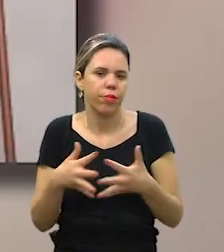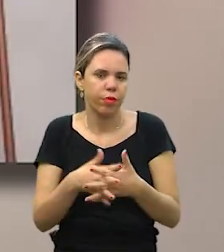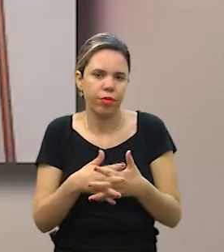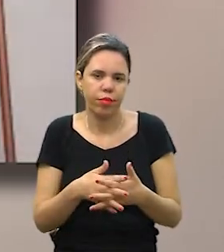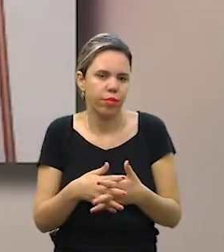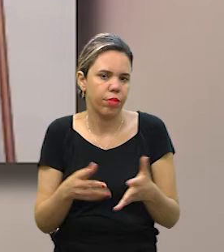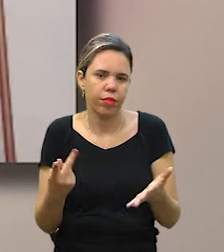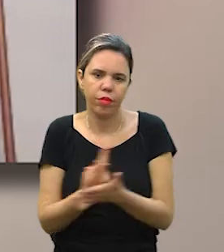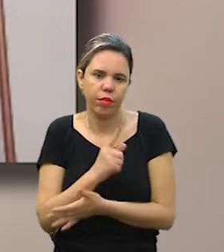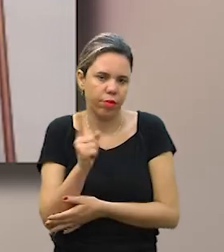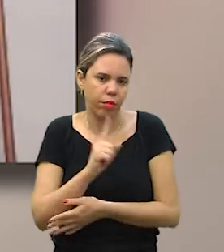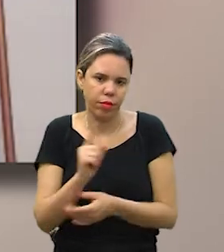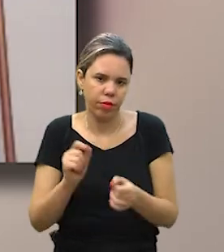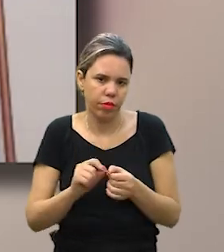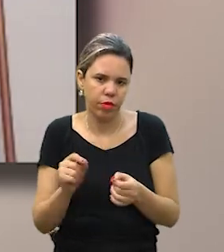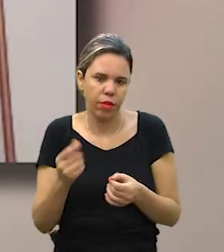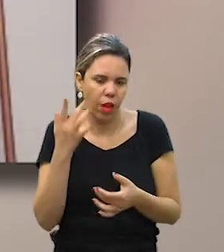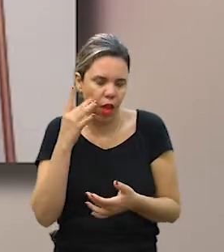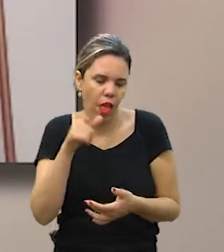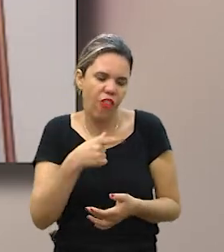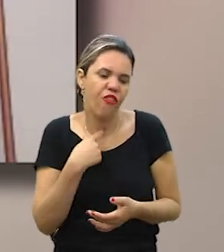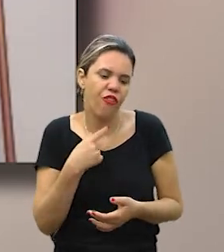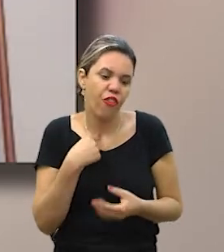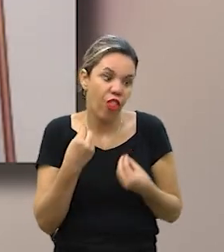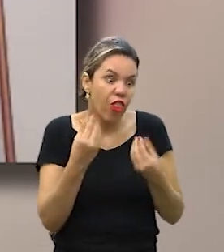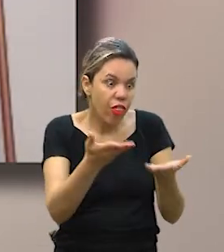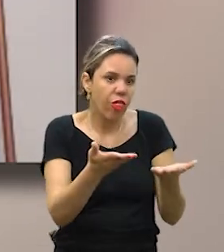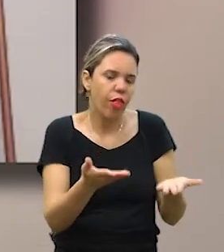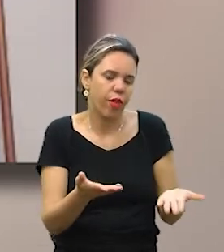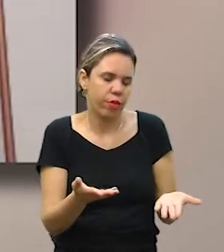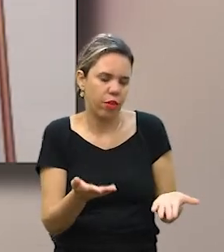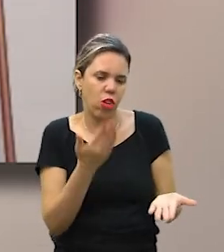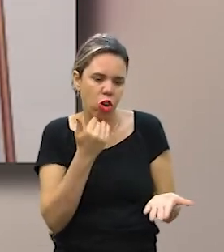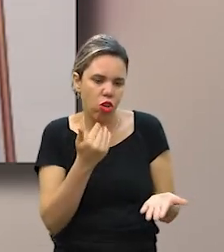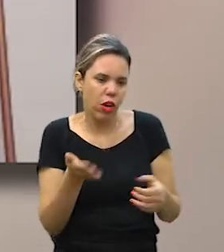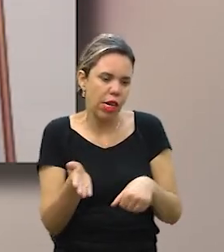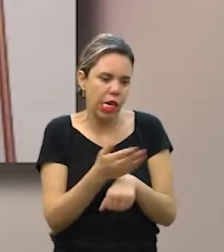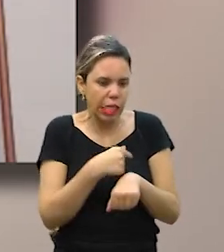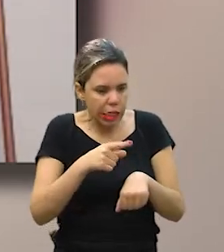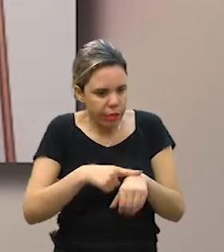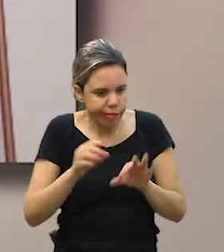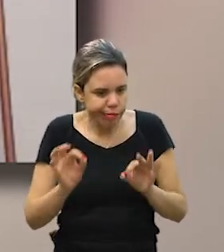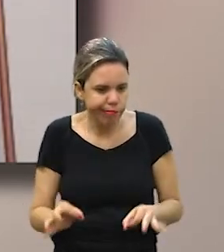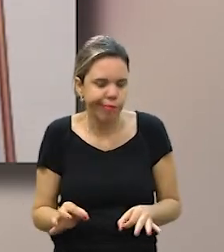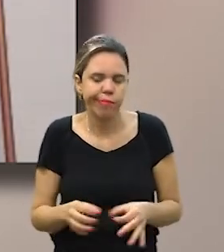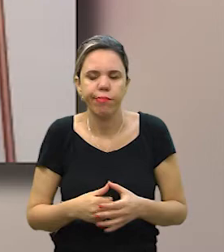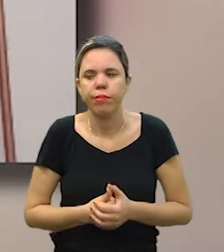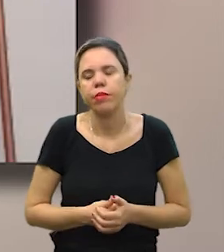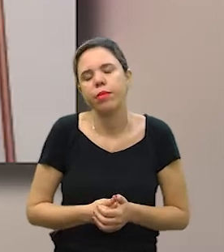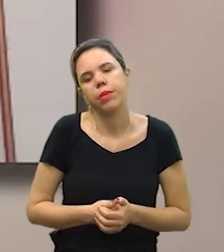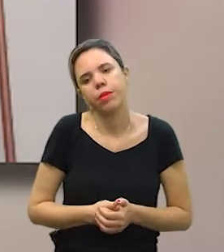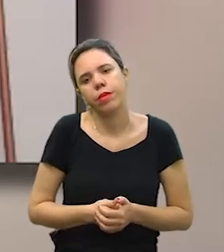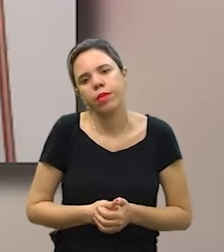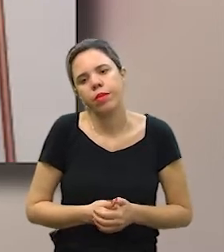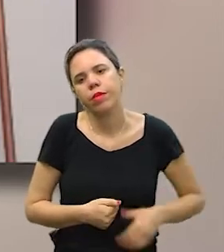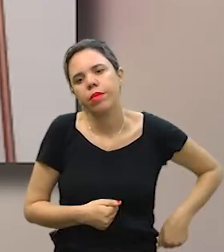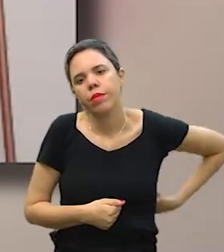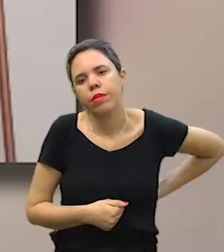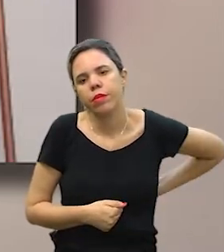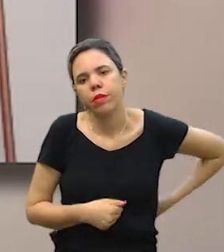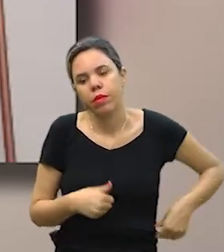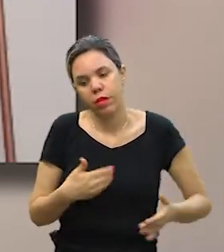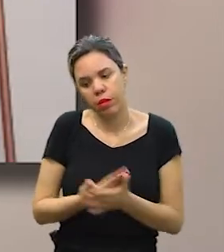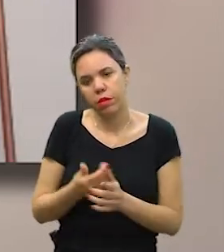Não cometam esse erro de achar que é vontade e dar comida antes do momento correto.